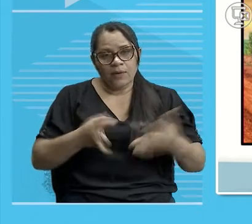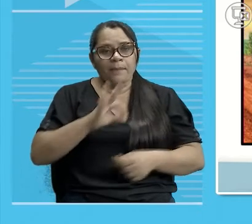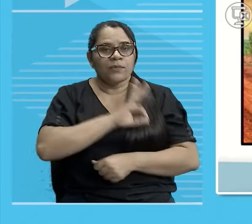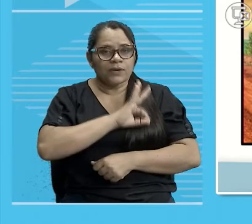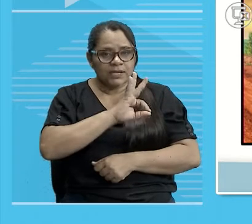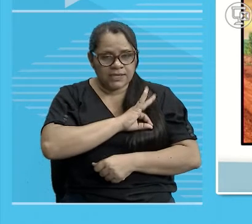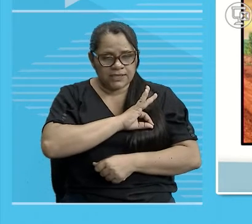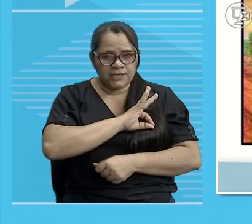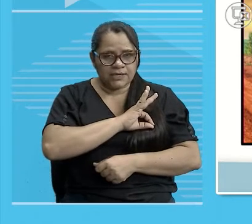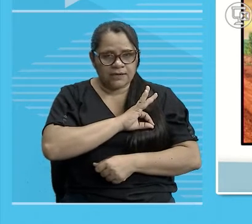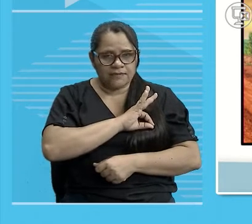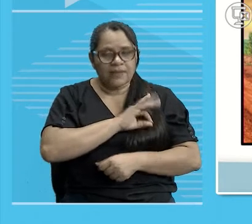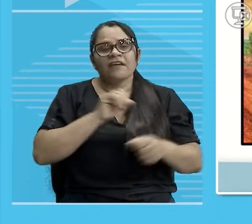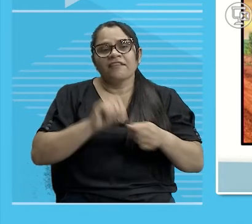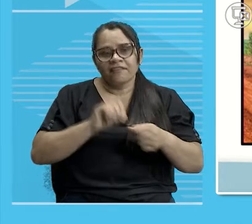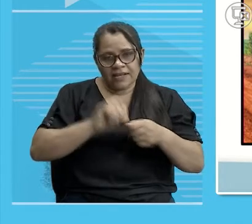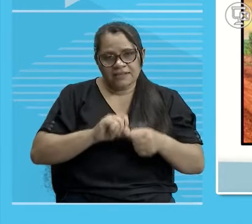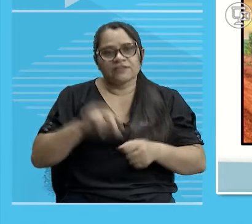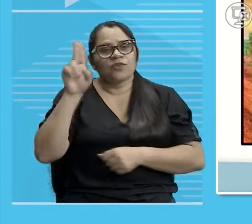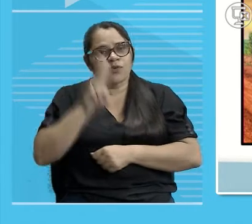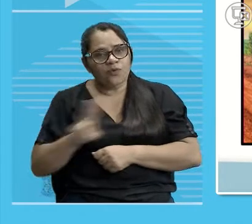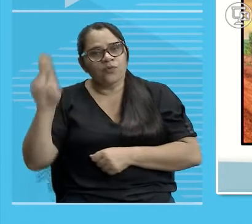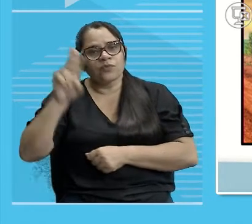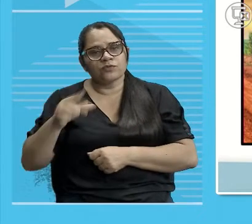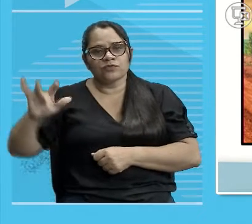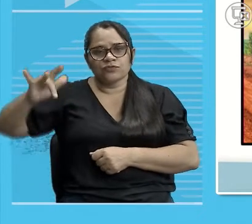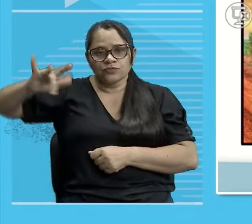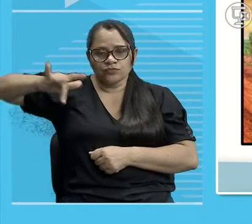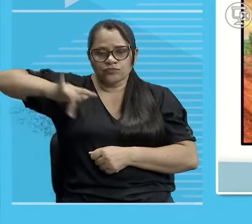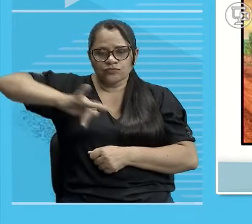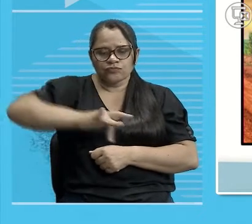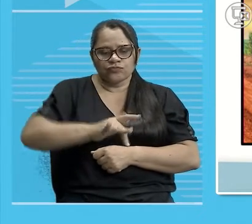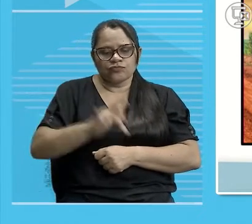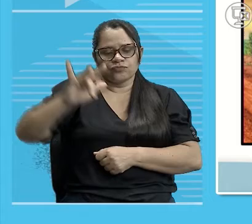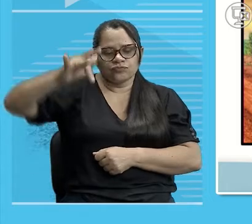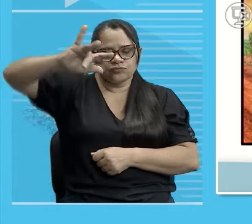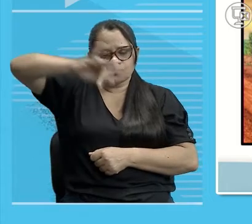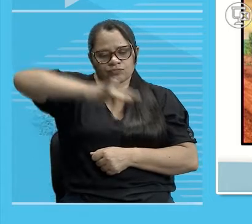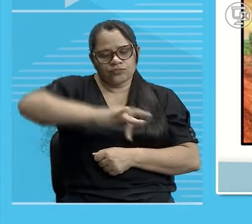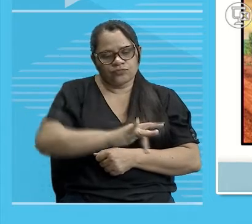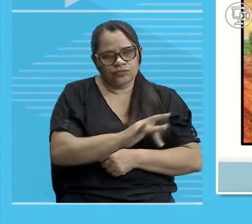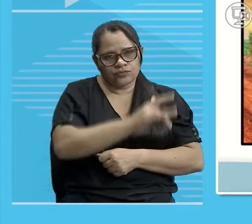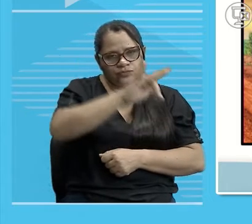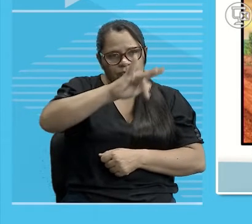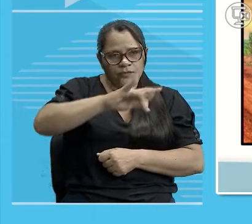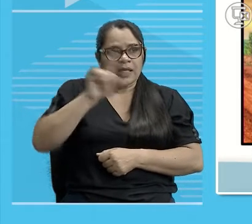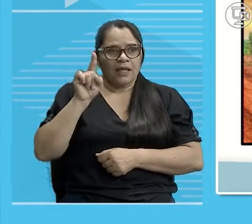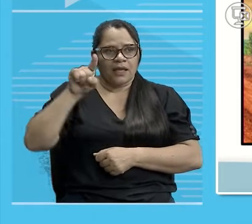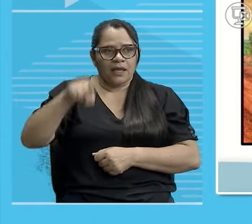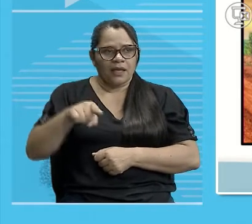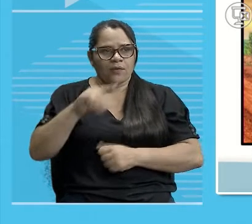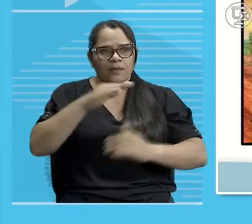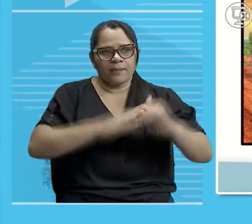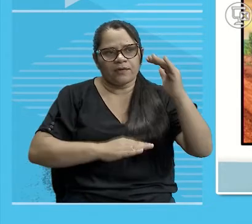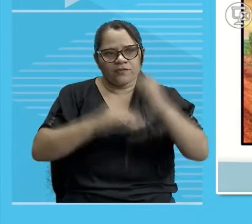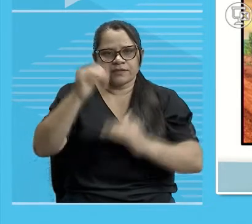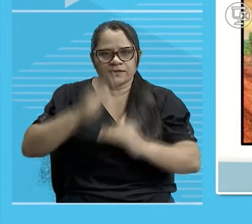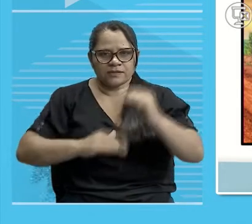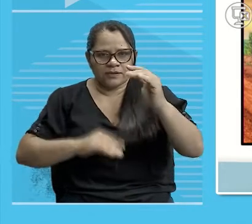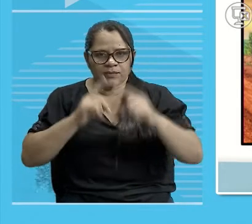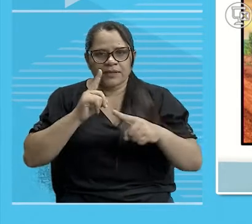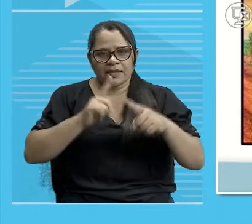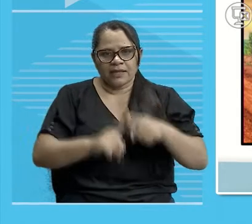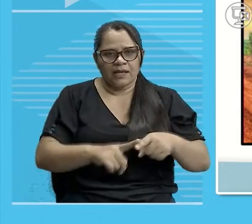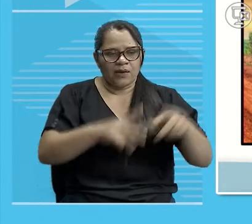com o uso de um drone é uma profissão que ao pesquisar no mercado de